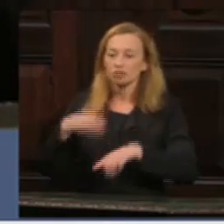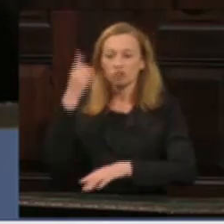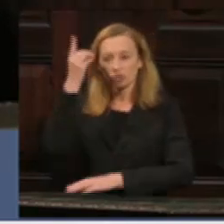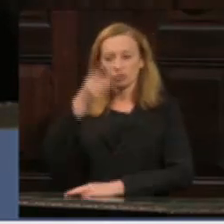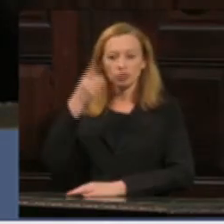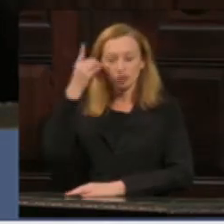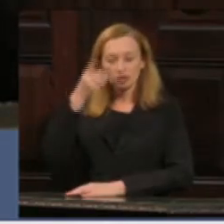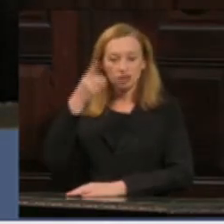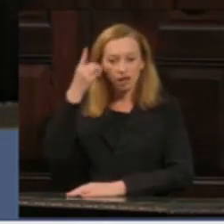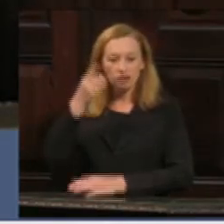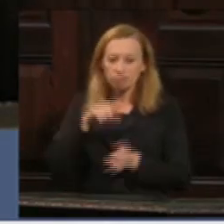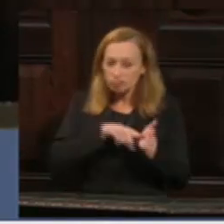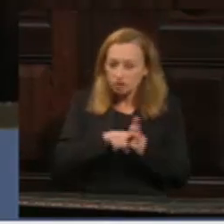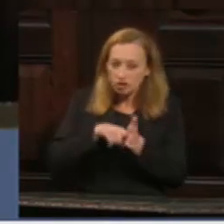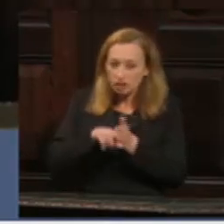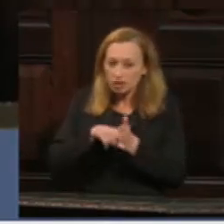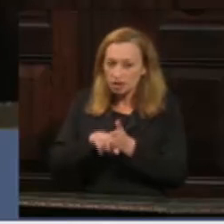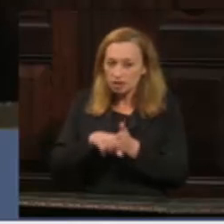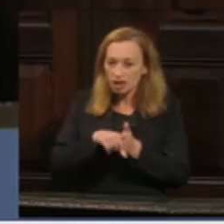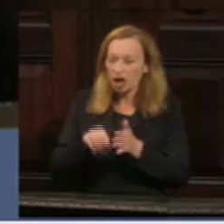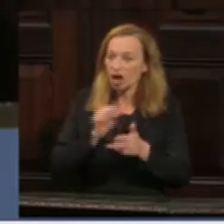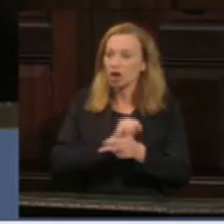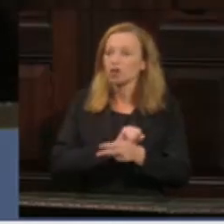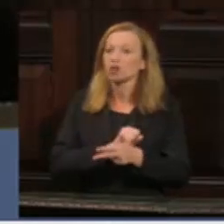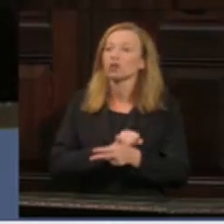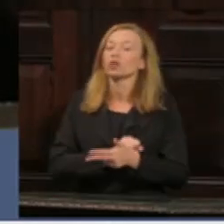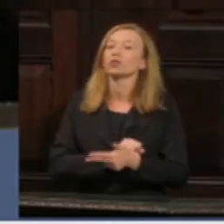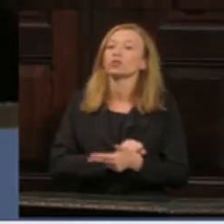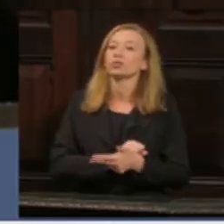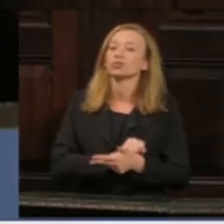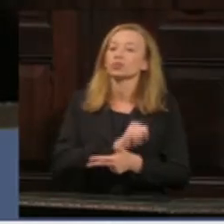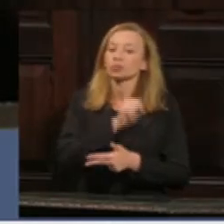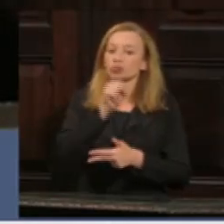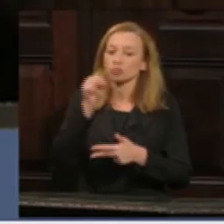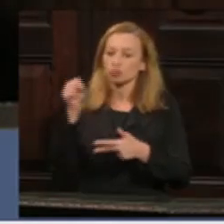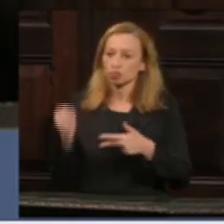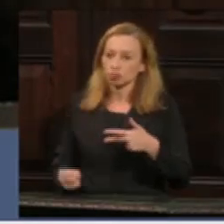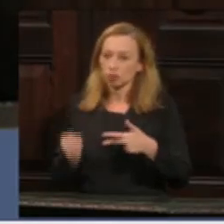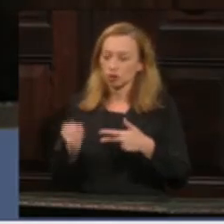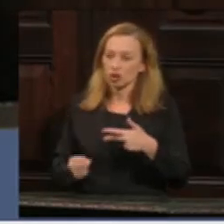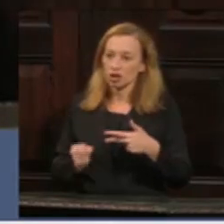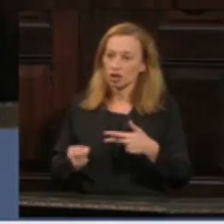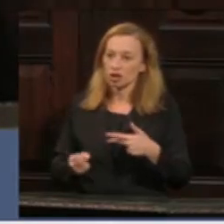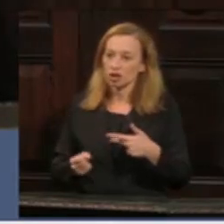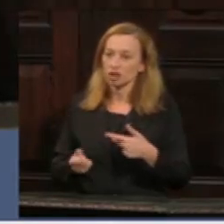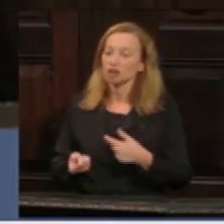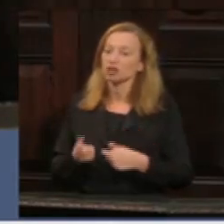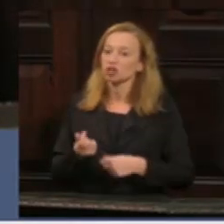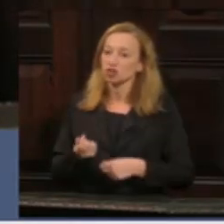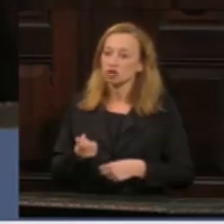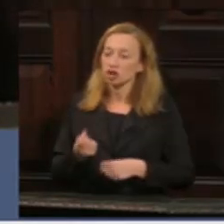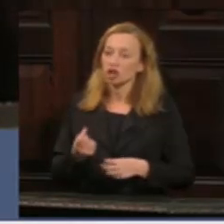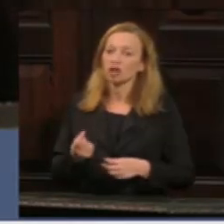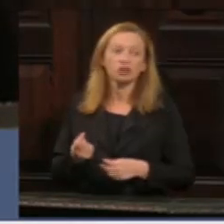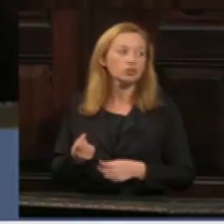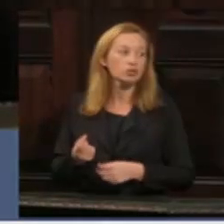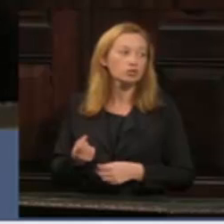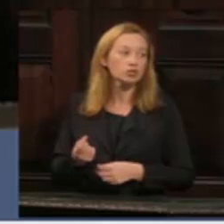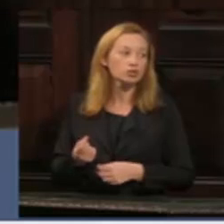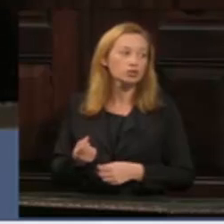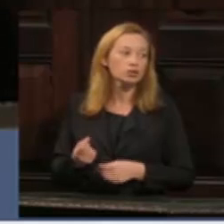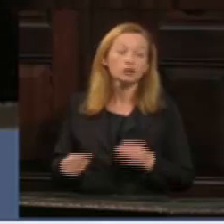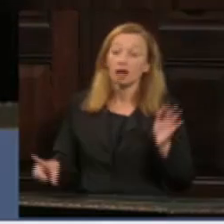fiscalizar o Poder Executivo em suas receitas e despesas através da